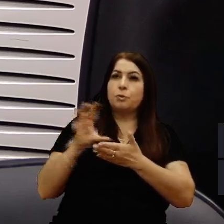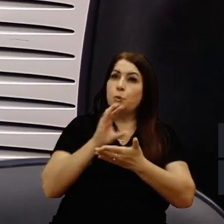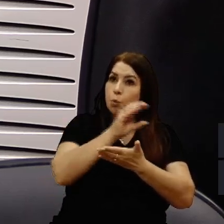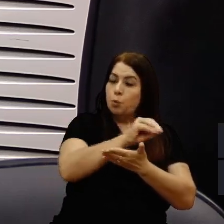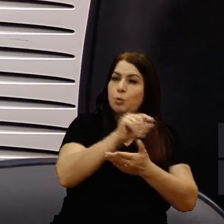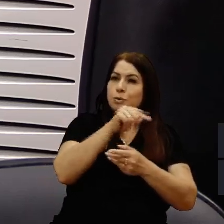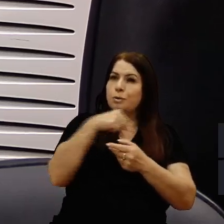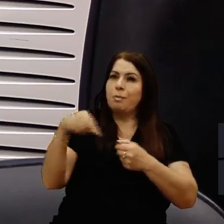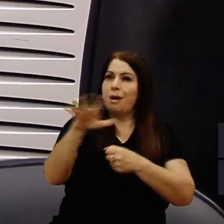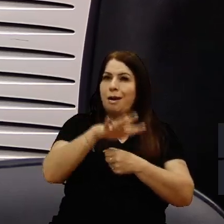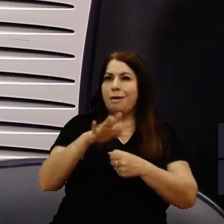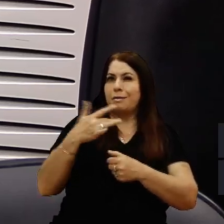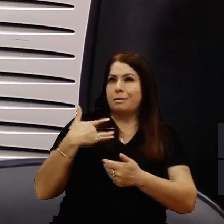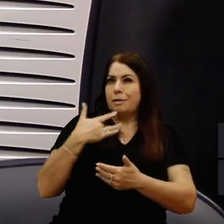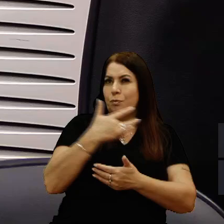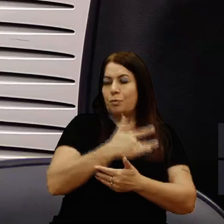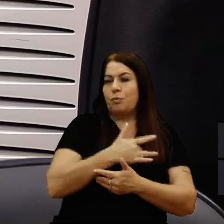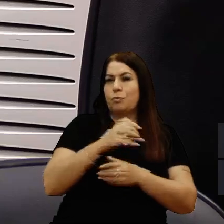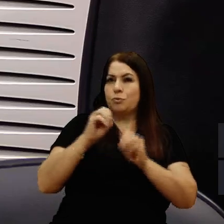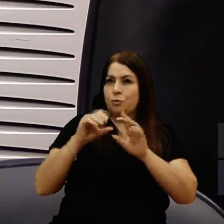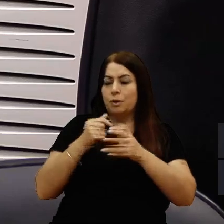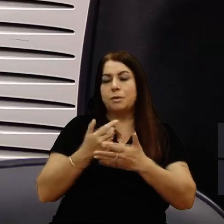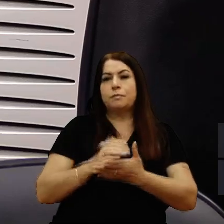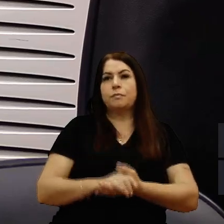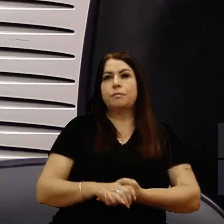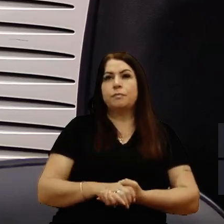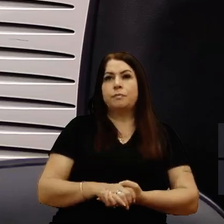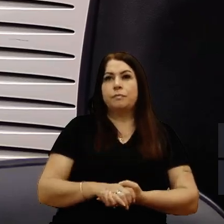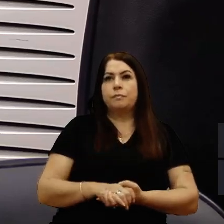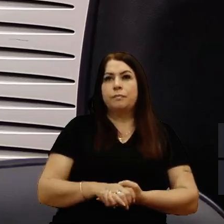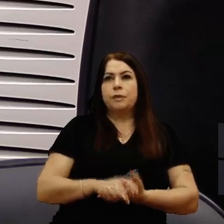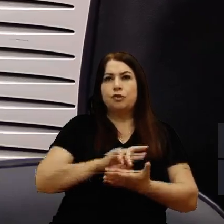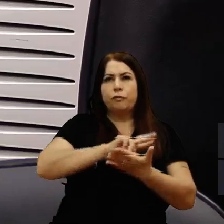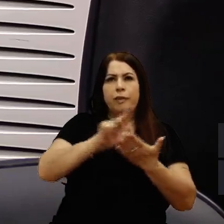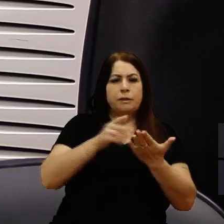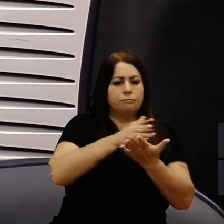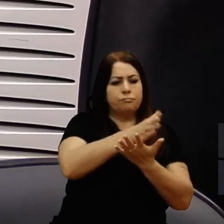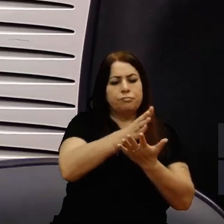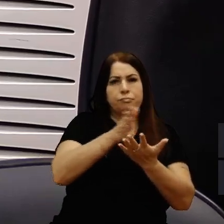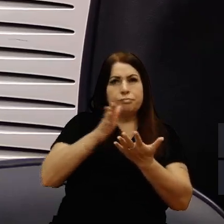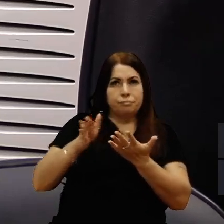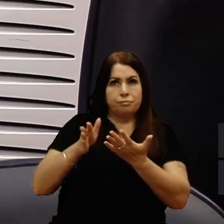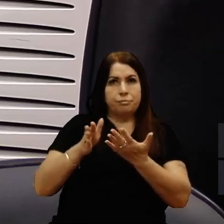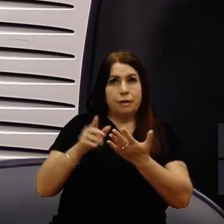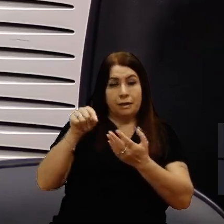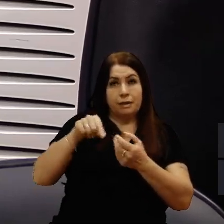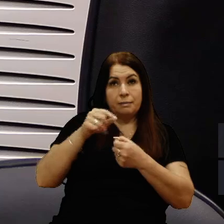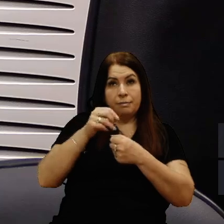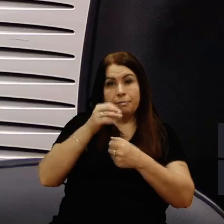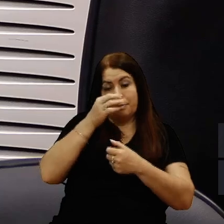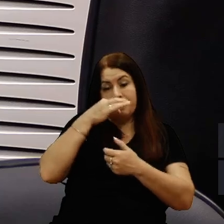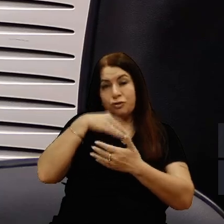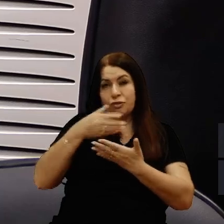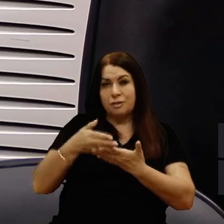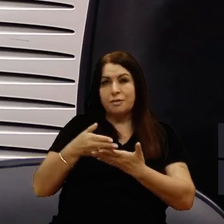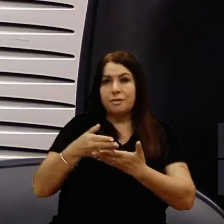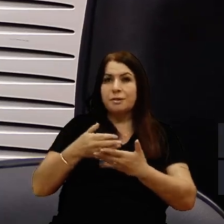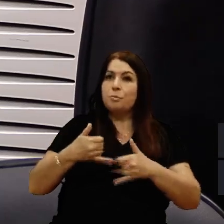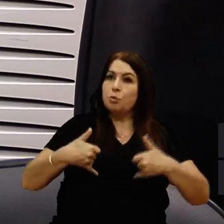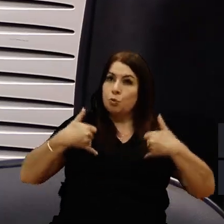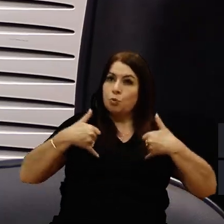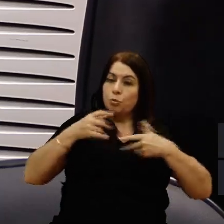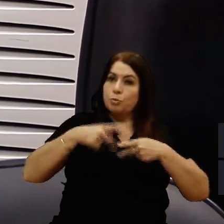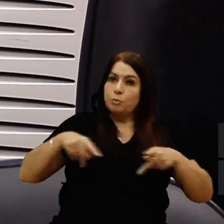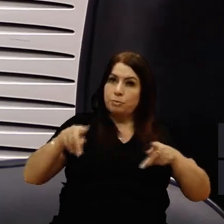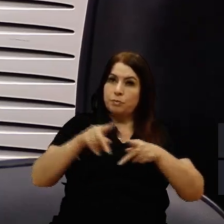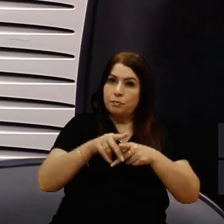para a área da saúde, educação, enfim, vários segmentos para o nosso município de Caxias do Sul. Isso é um motivo de orgulho para a